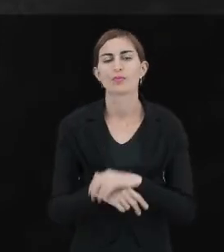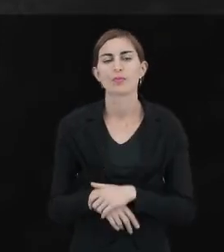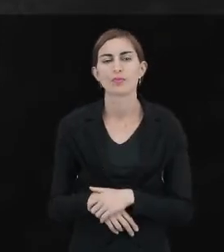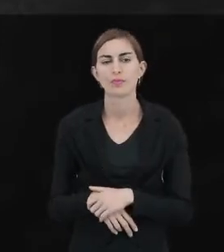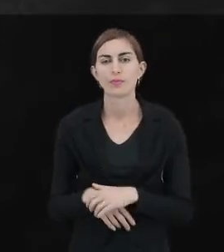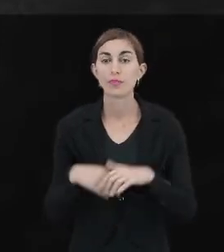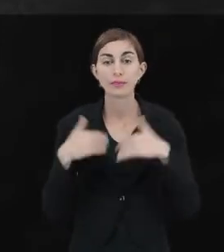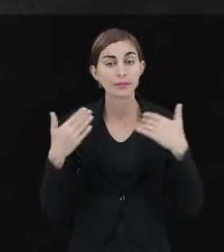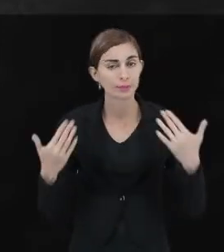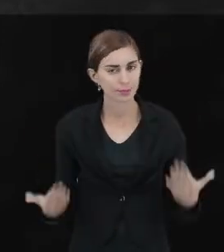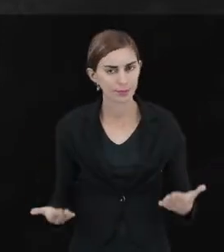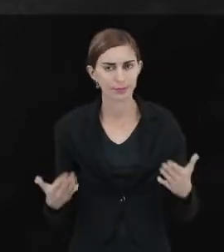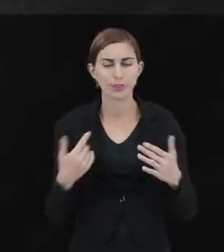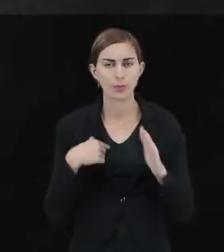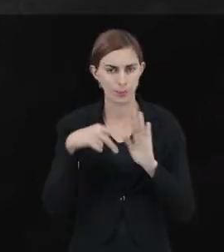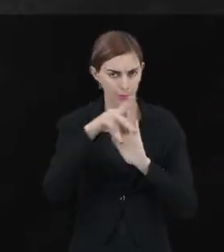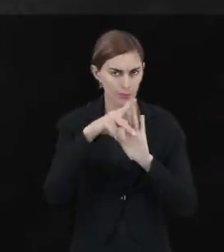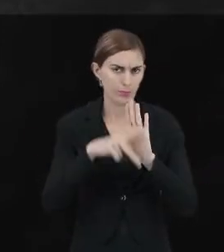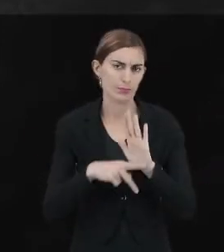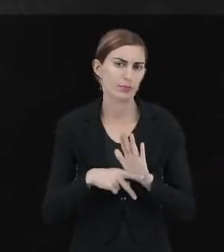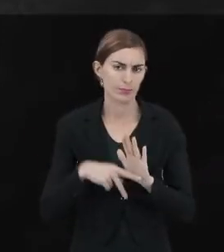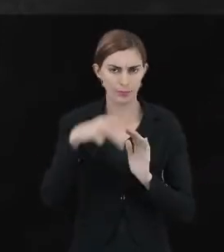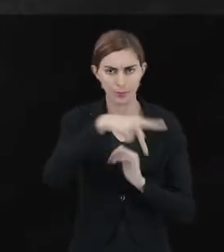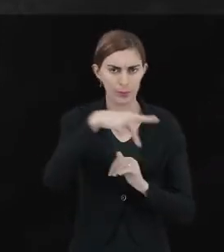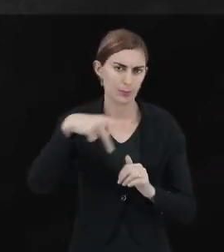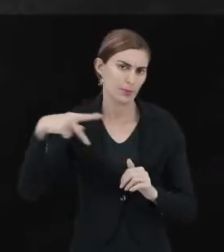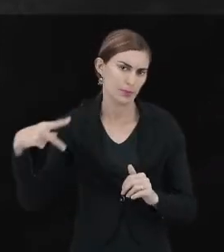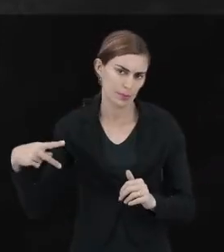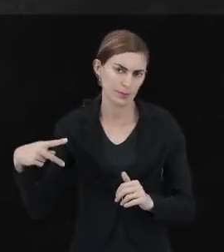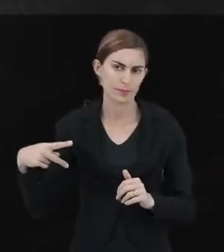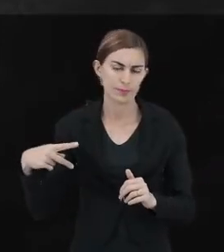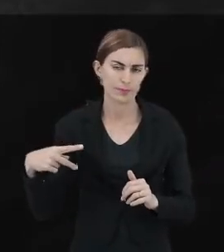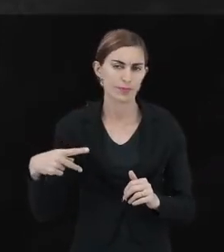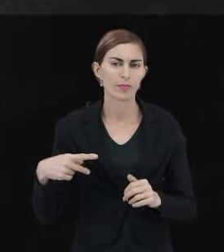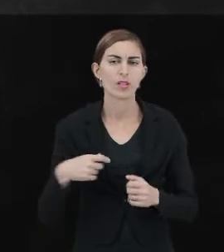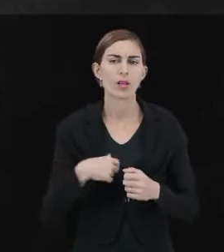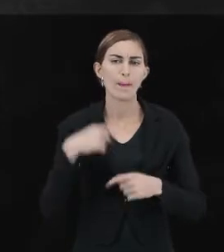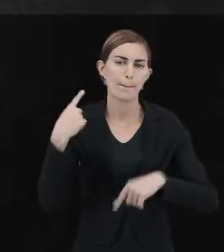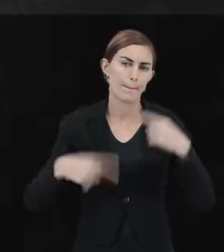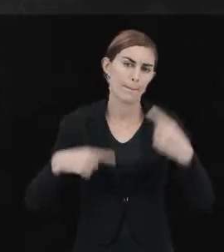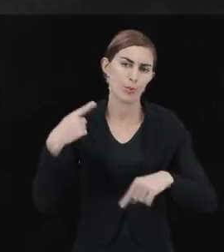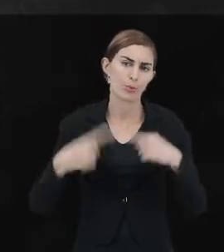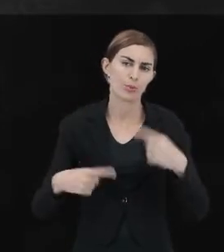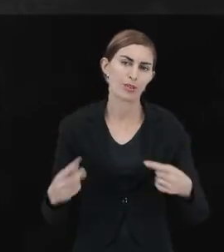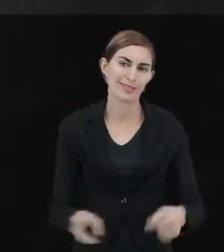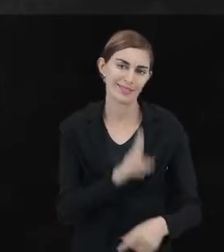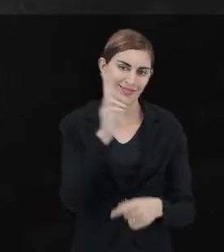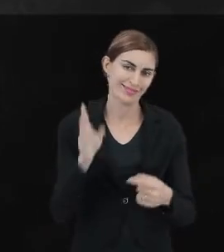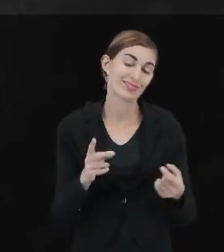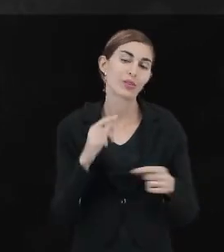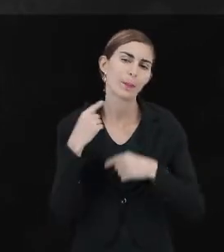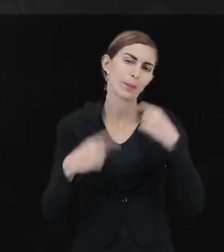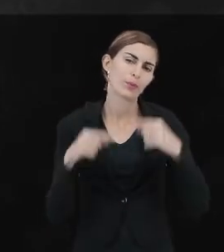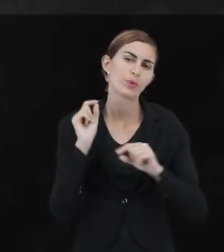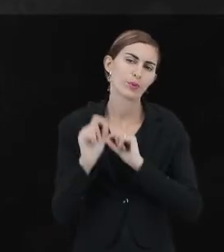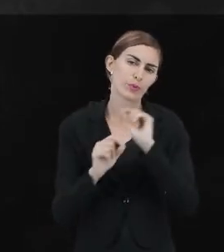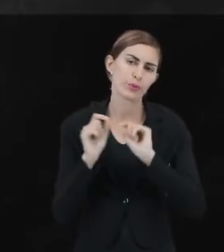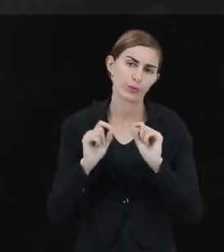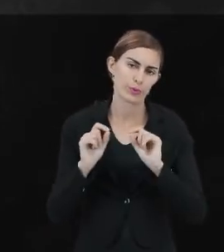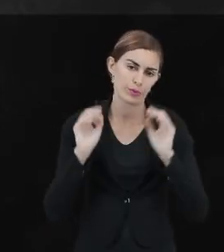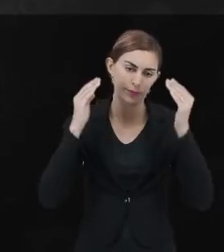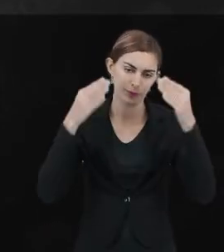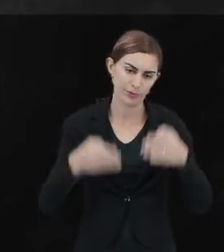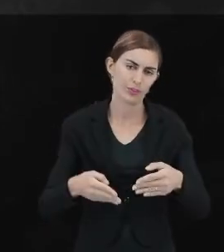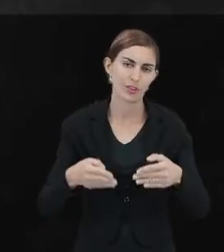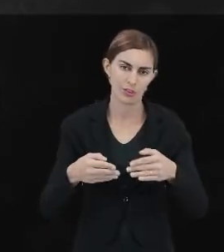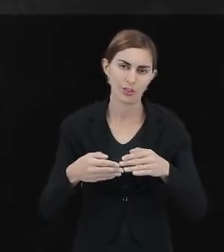específico. Então, o projeto político-pedagógico é uma política em uso, relacionada às